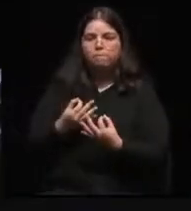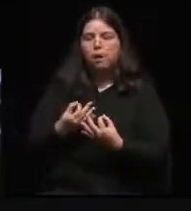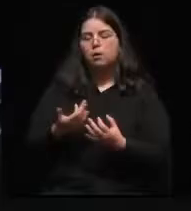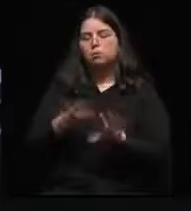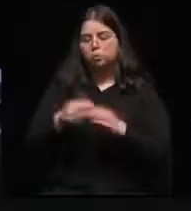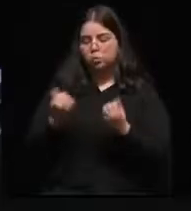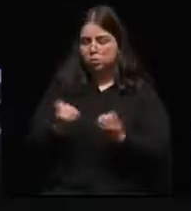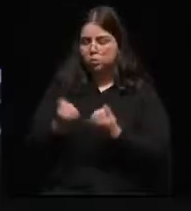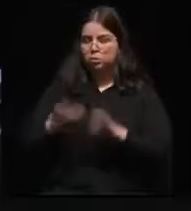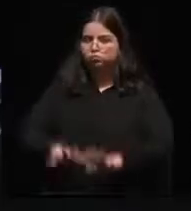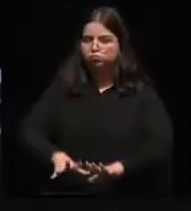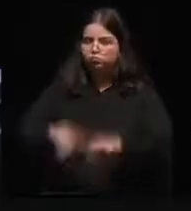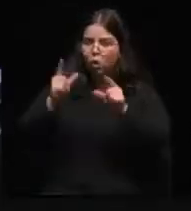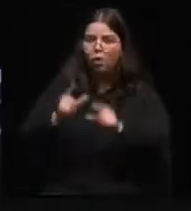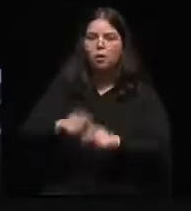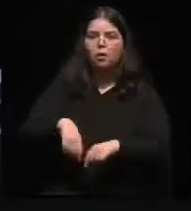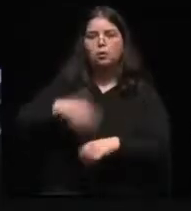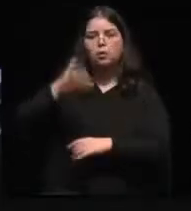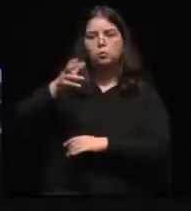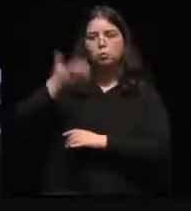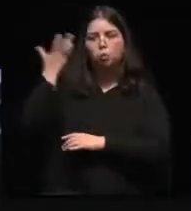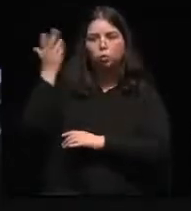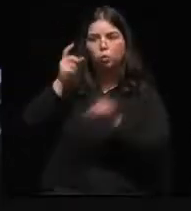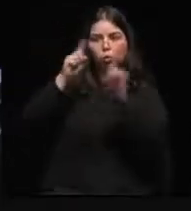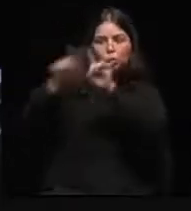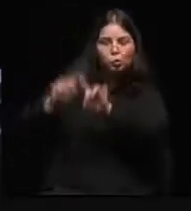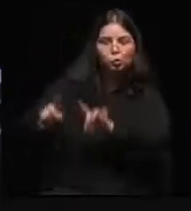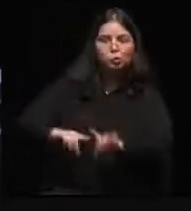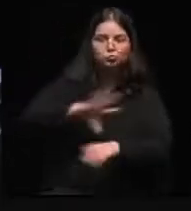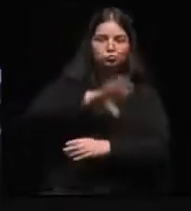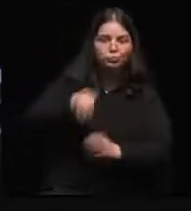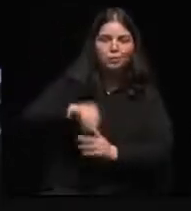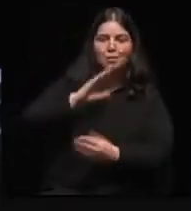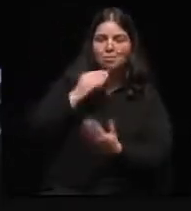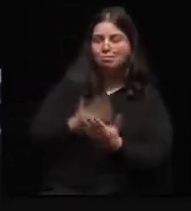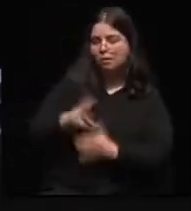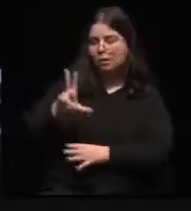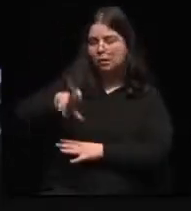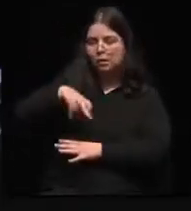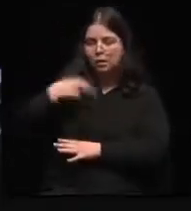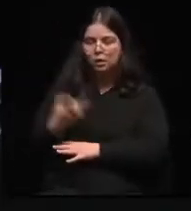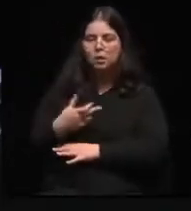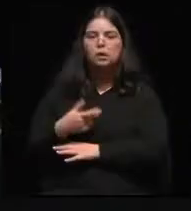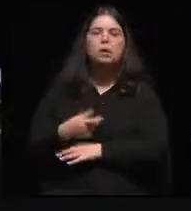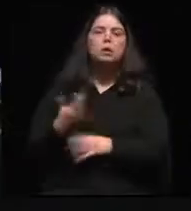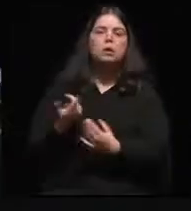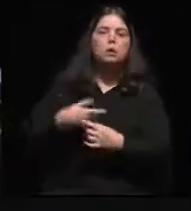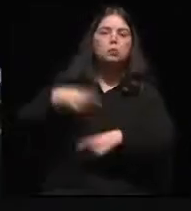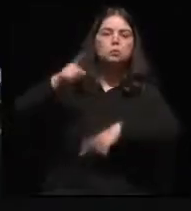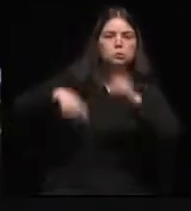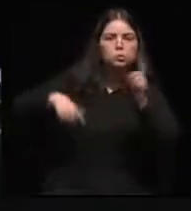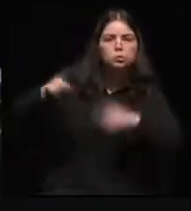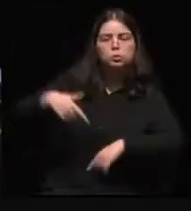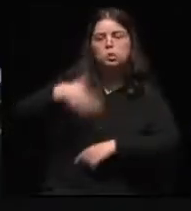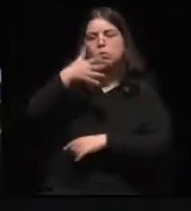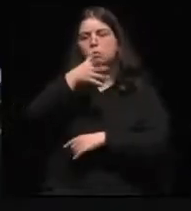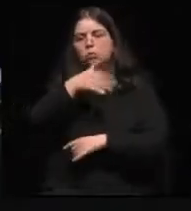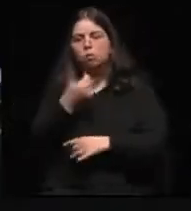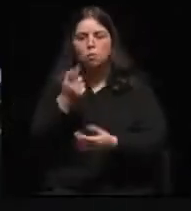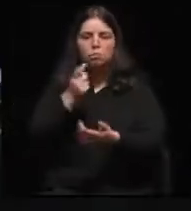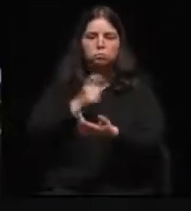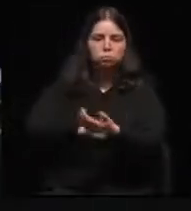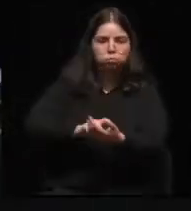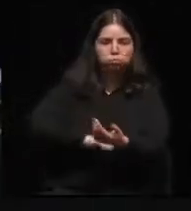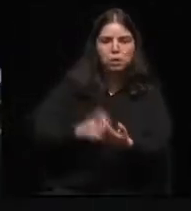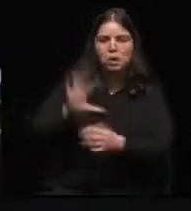diversidade e a multiculturalidade sejam em si uma riqueza e onde, independentemente da cor, da etnia, do território de